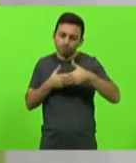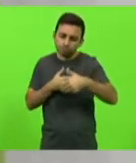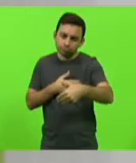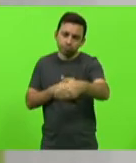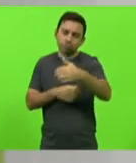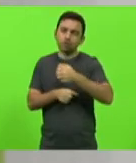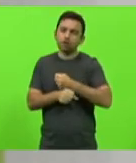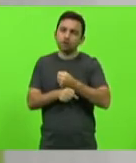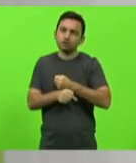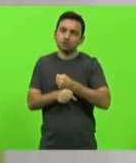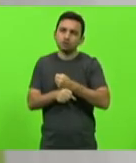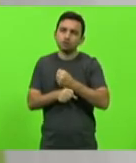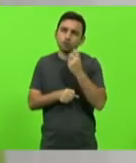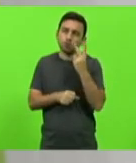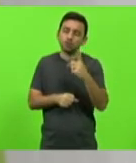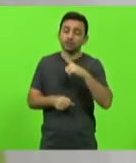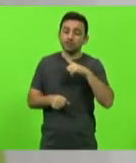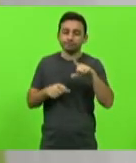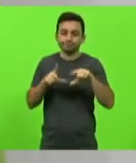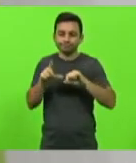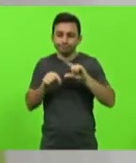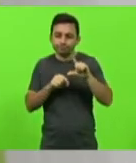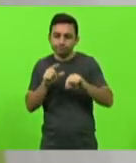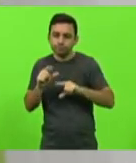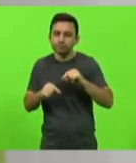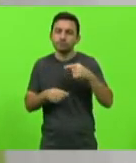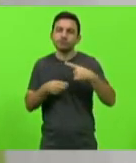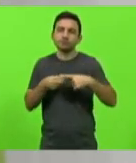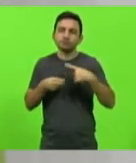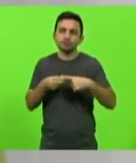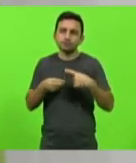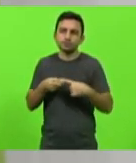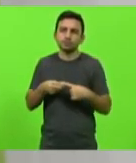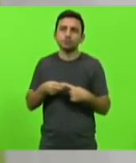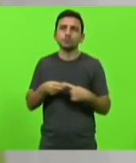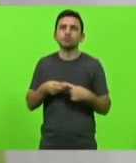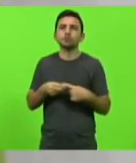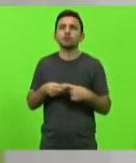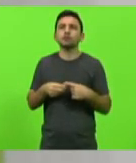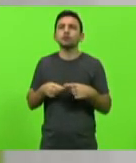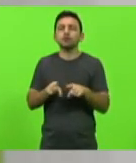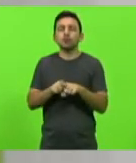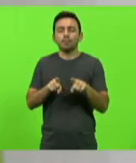teremos eleições municipais, como teremos eleições para